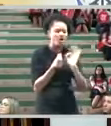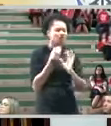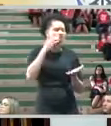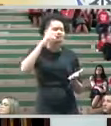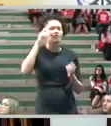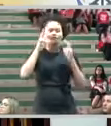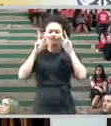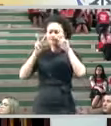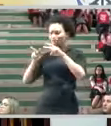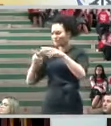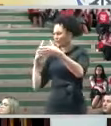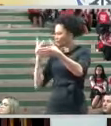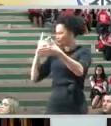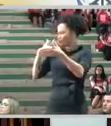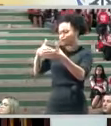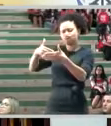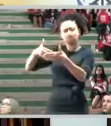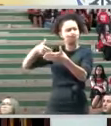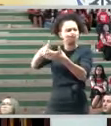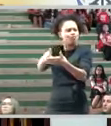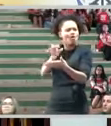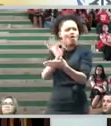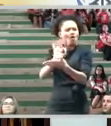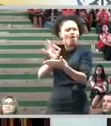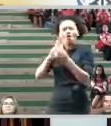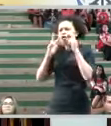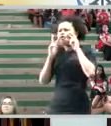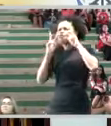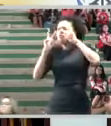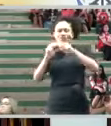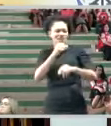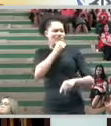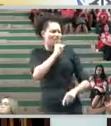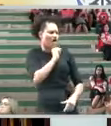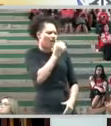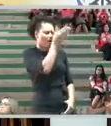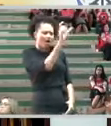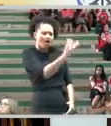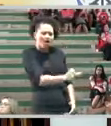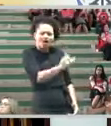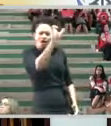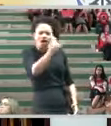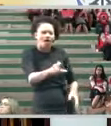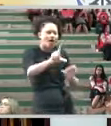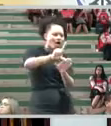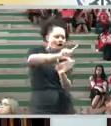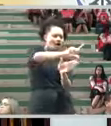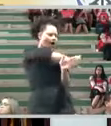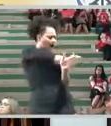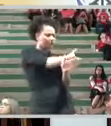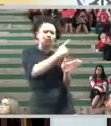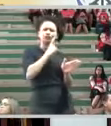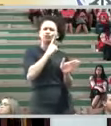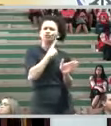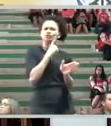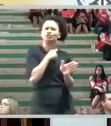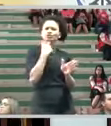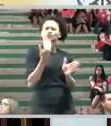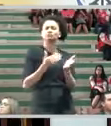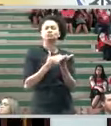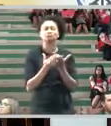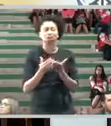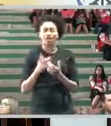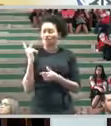para a história. Eles não olham para os que os velhos que os antecederam passaram e começaram a